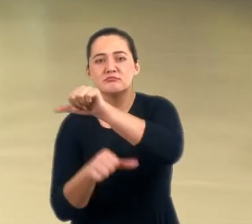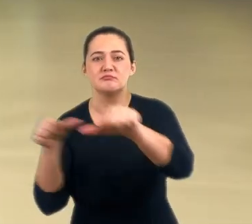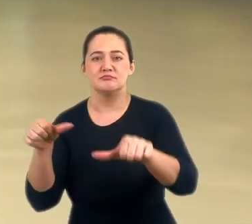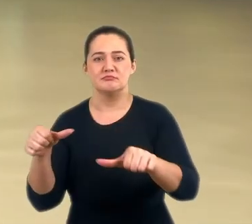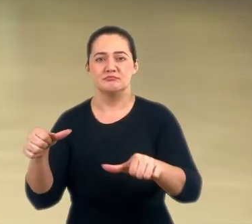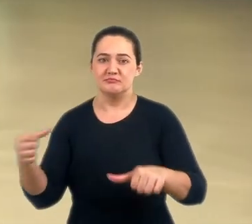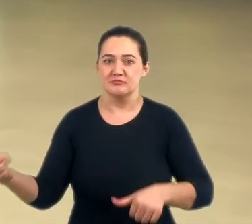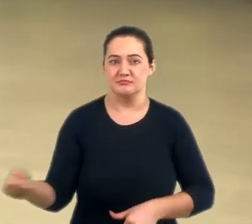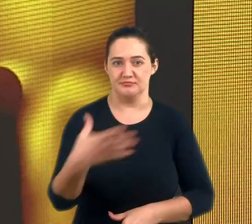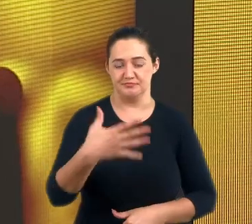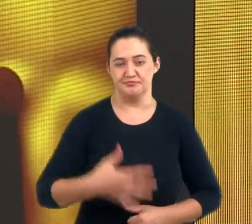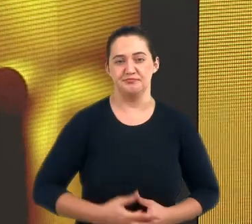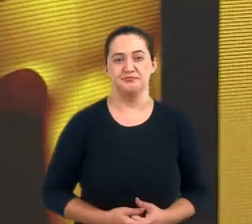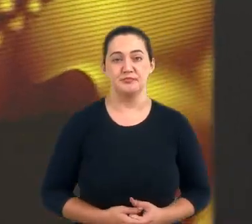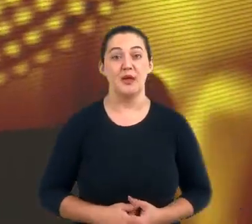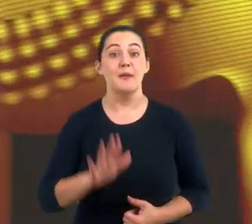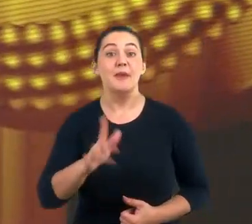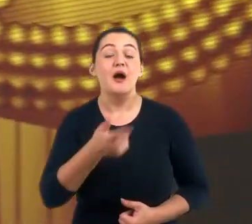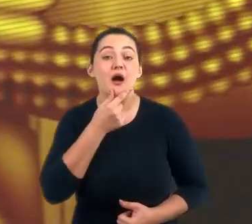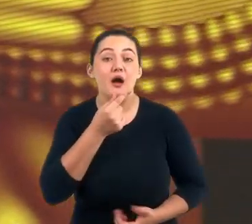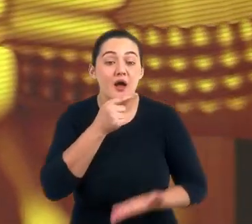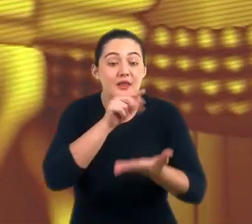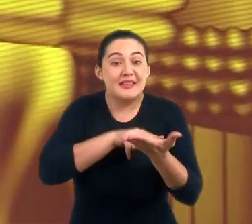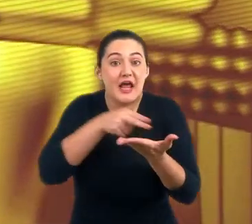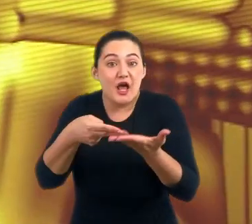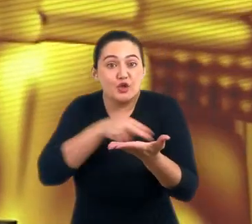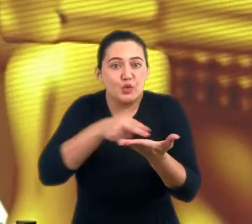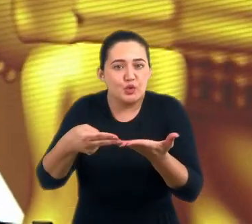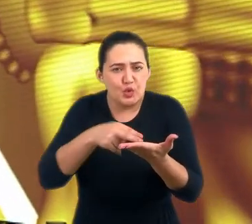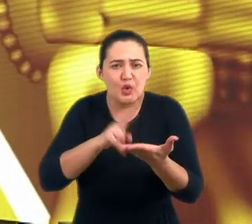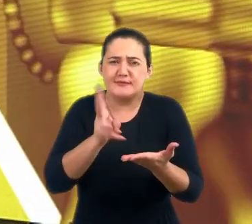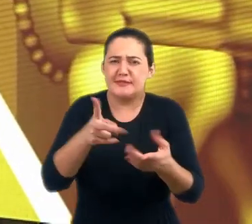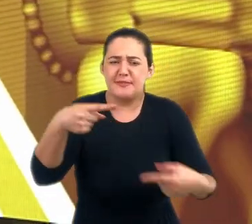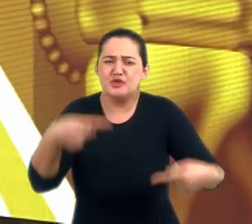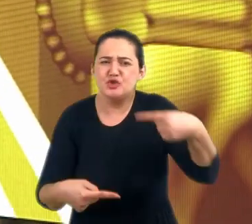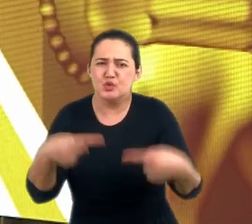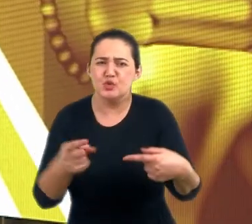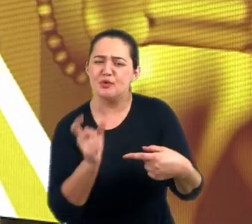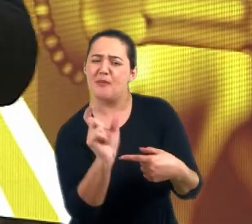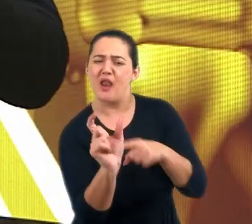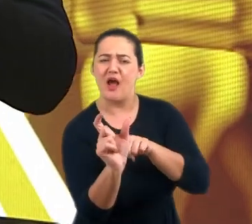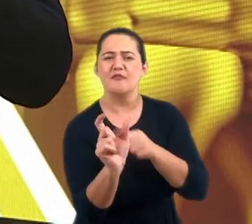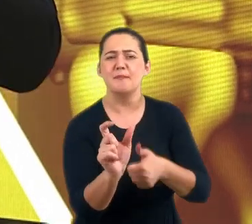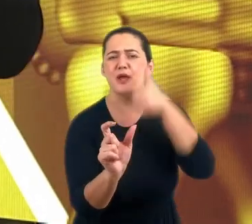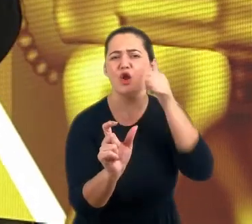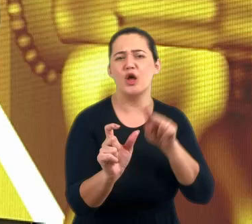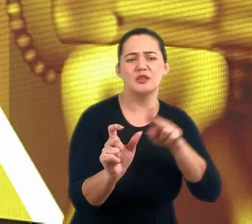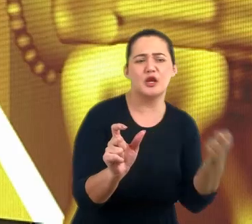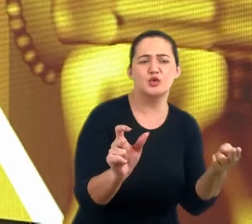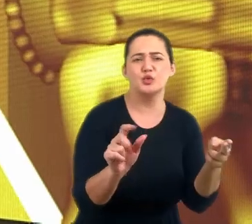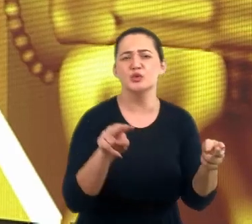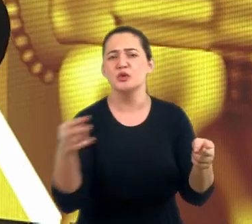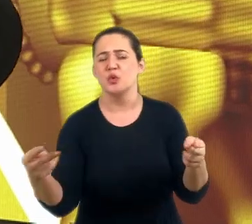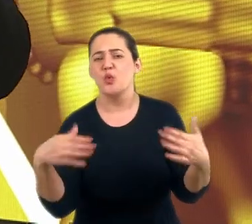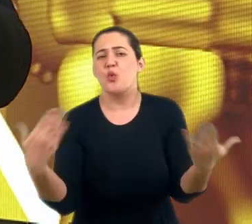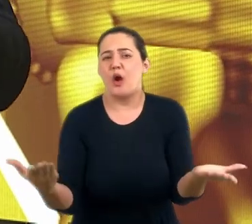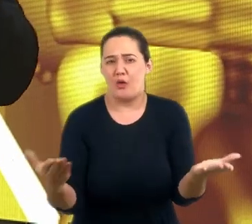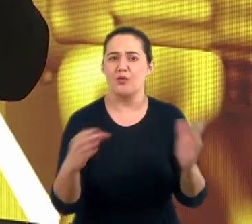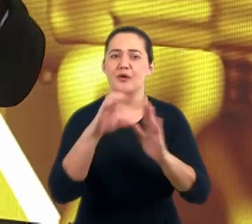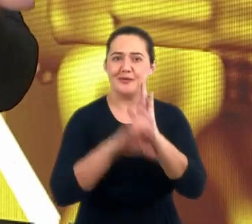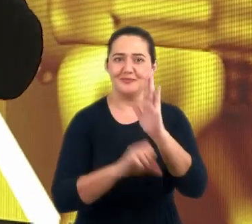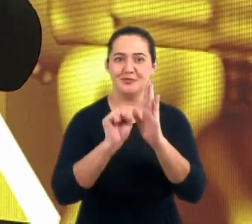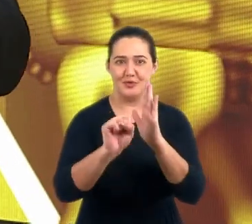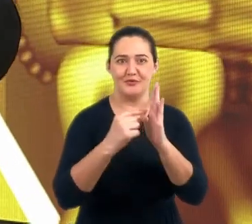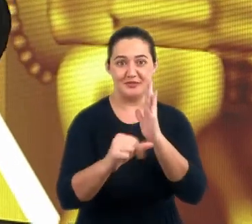restabelecido, restaurado. Os tradutores têm travado um longo debate sobre qual seria o melhor termo para